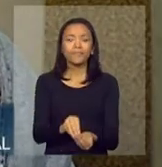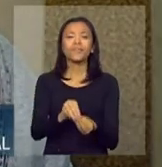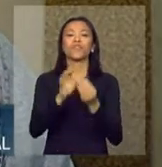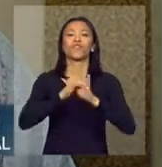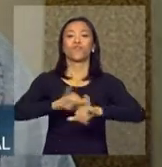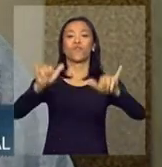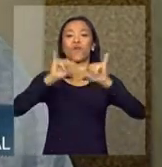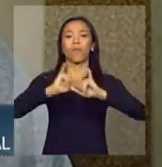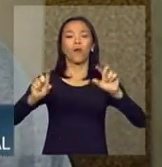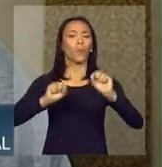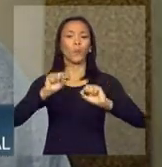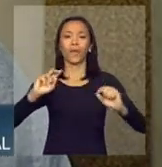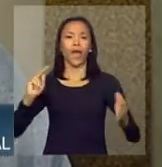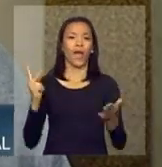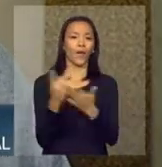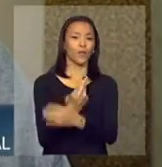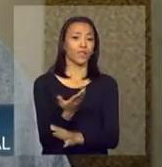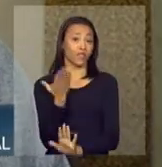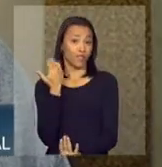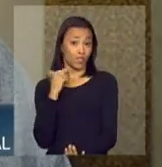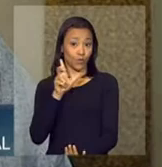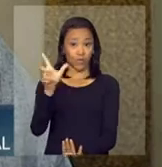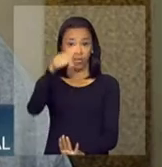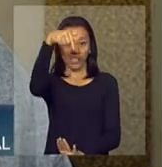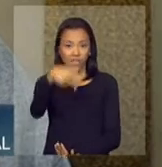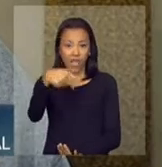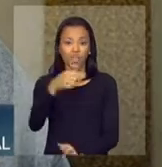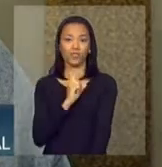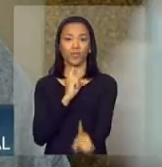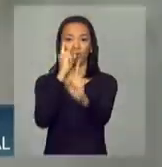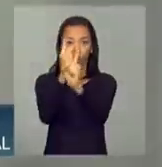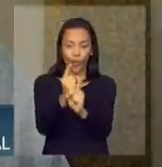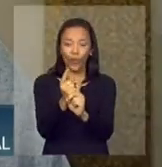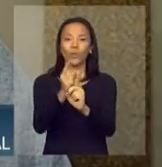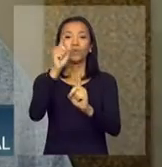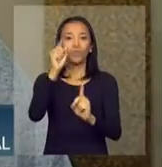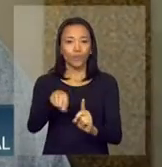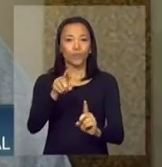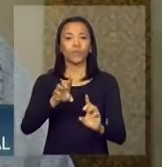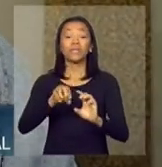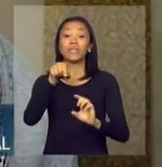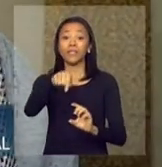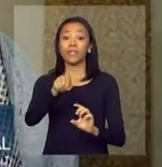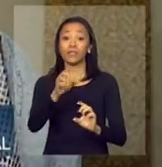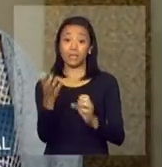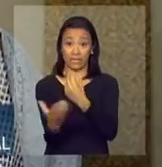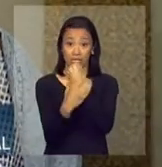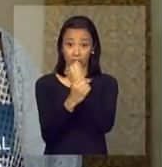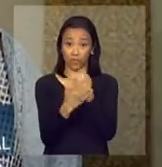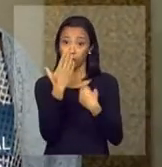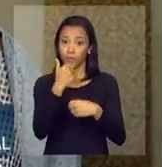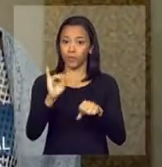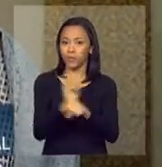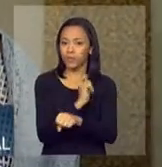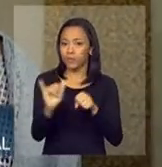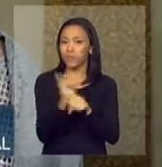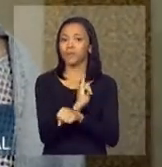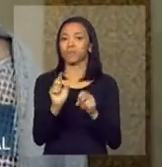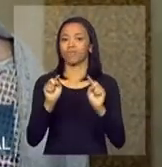informe dos resultados do 7º Encontro Nacional do Fórum Brasileiro de Soberania e Segurança Alimentar e